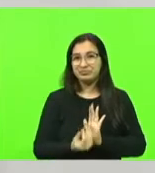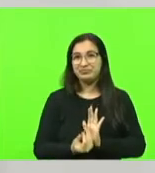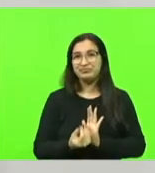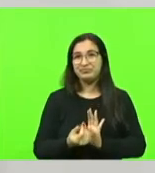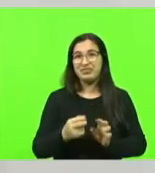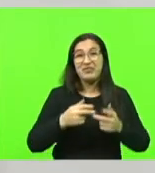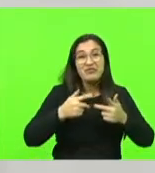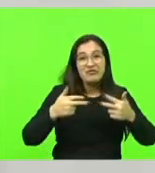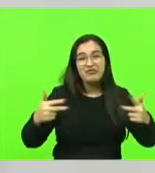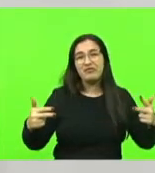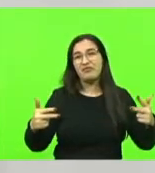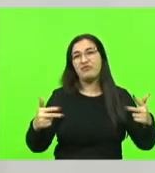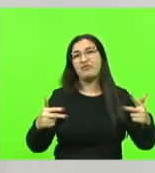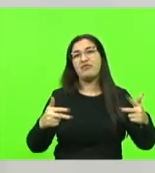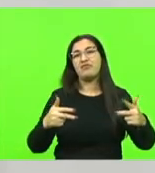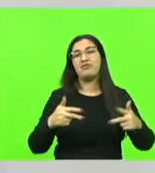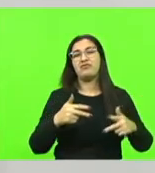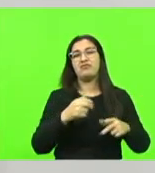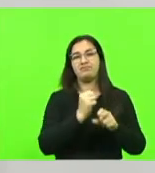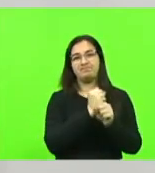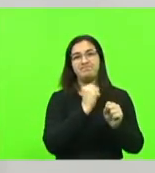obras públicas e